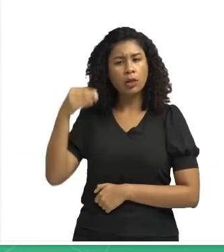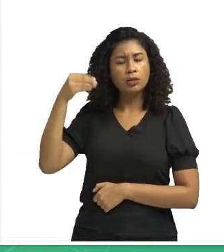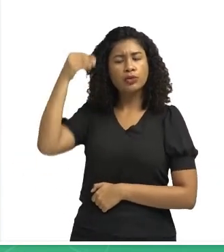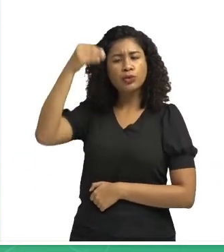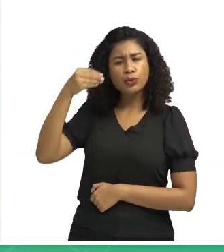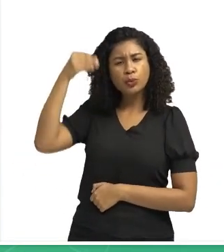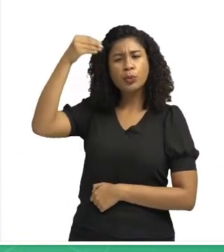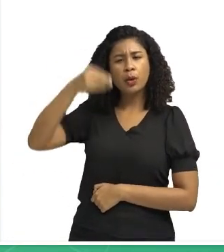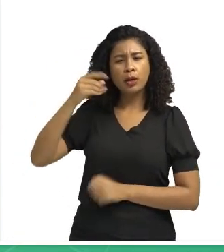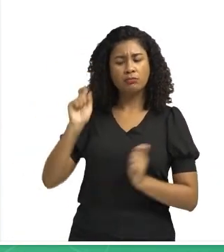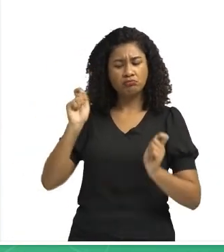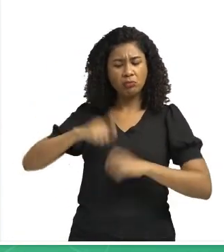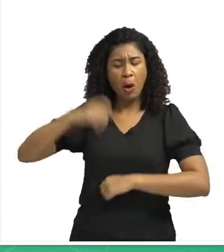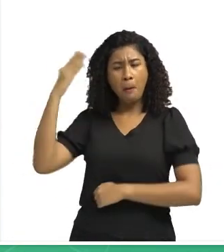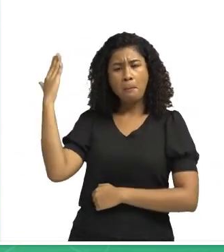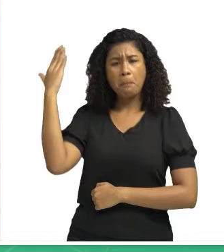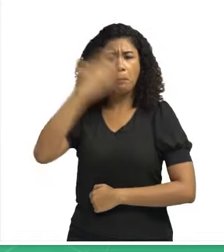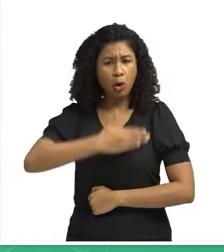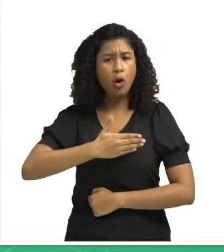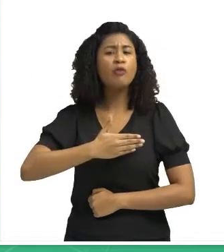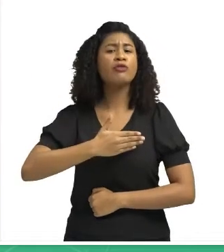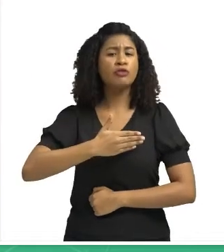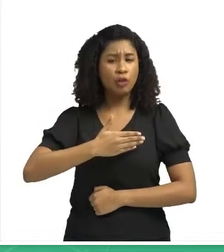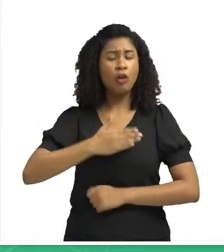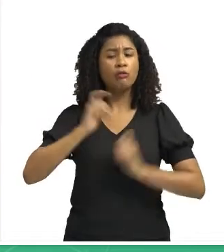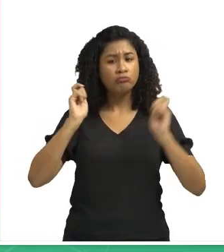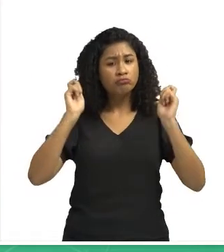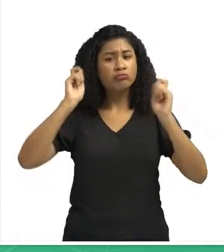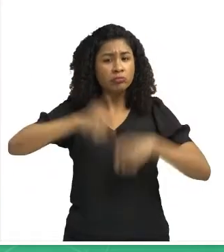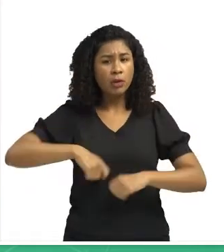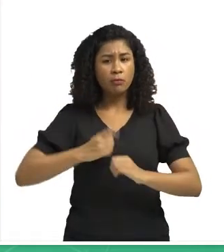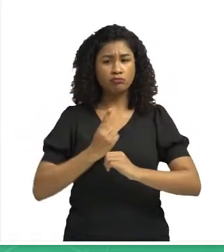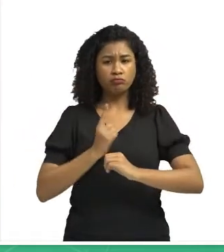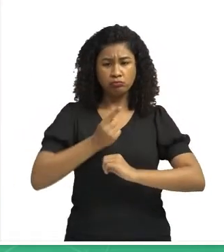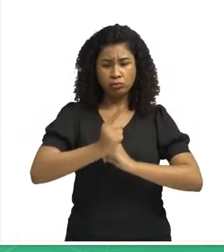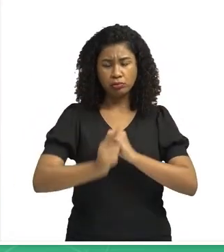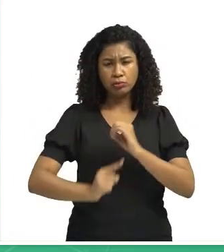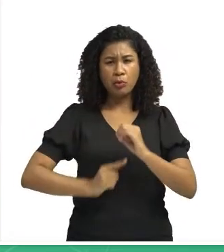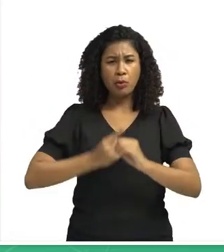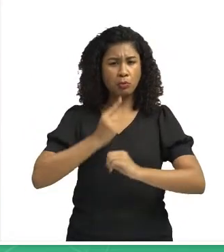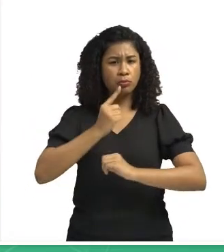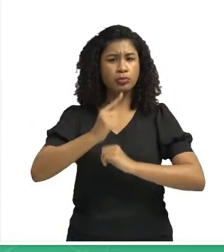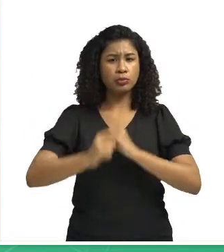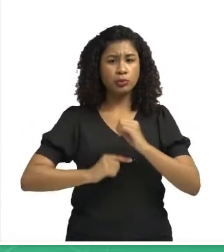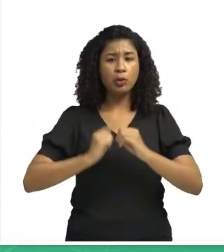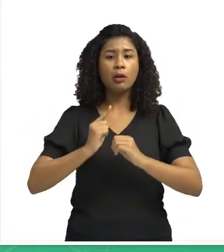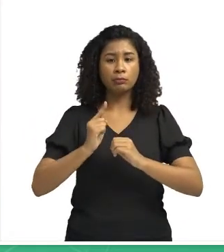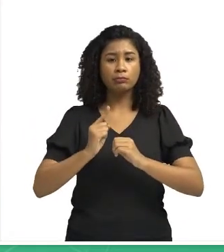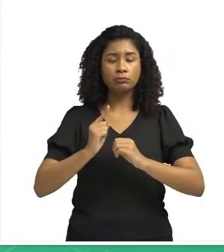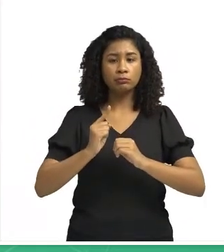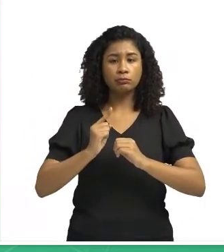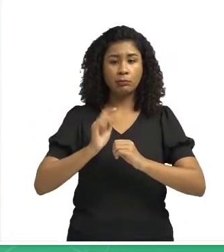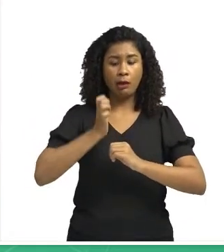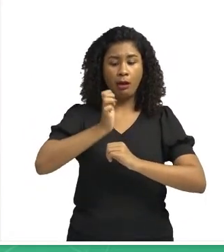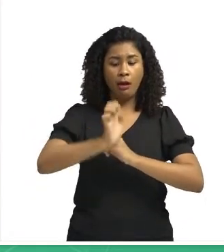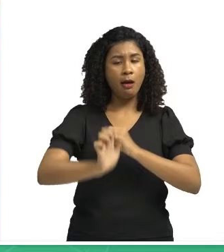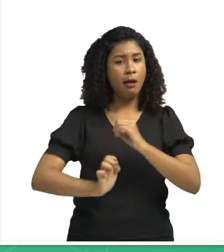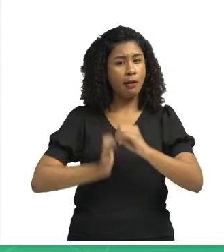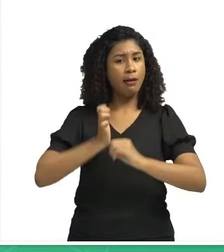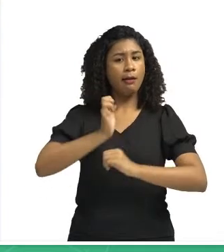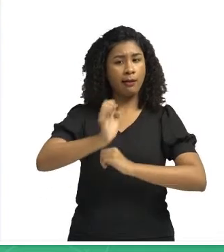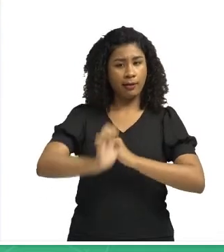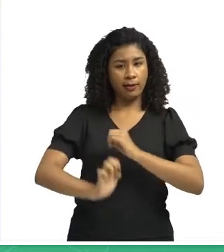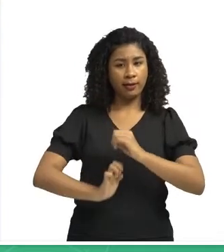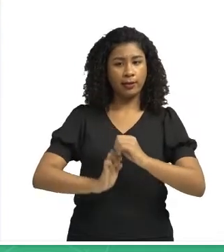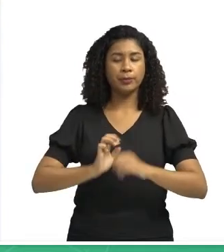comprovou e provou a existência de elétrons. Então, para nossa época, a gente